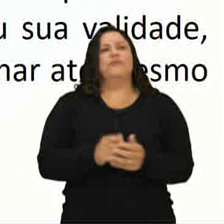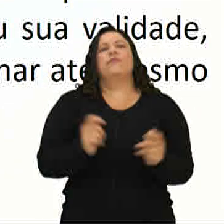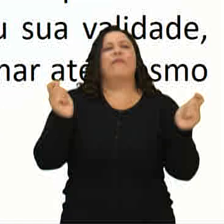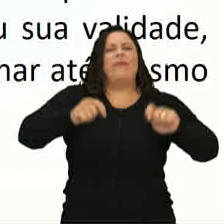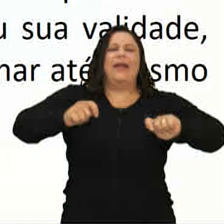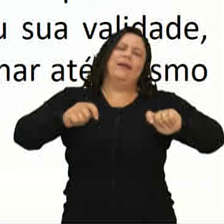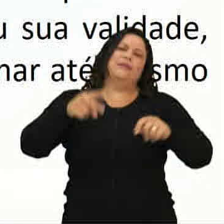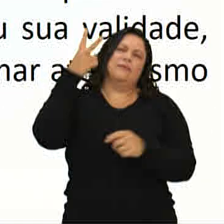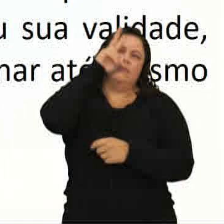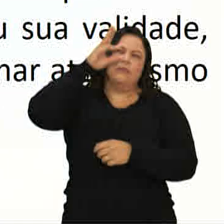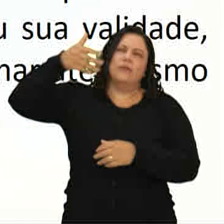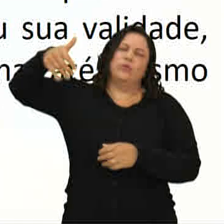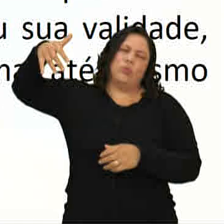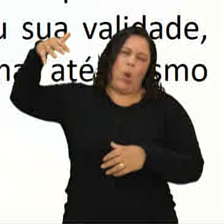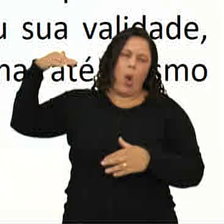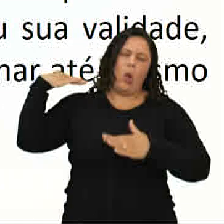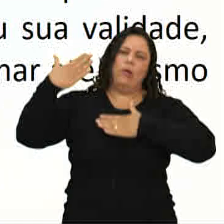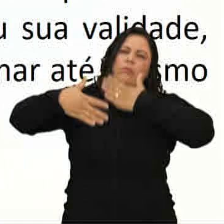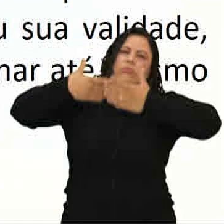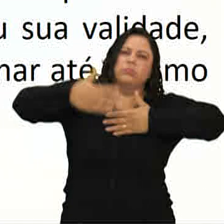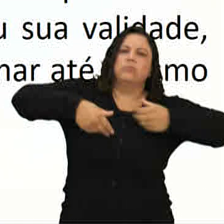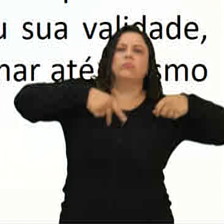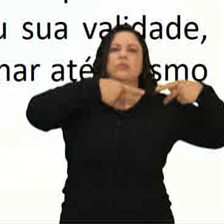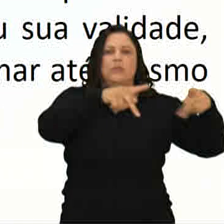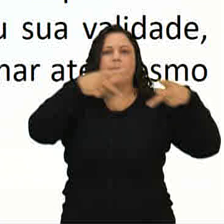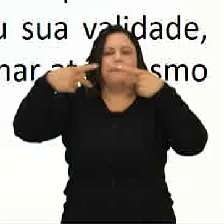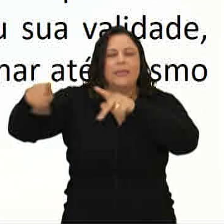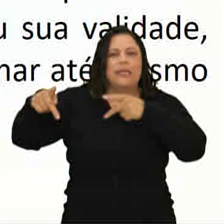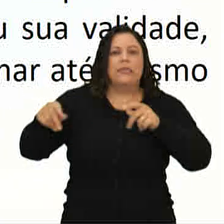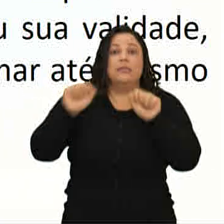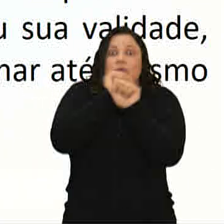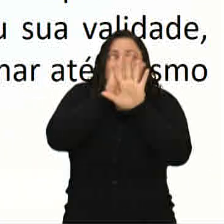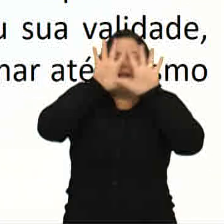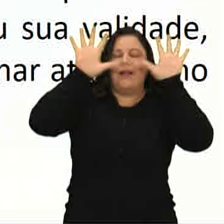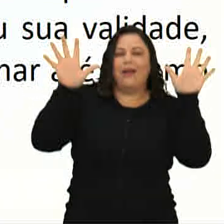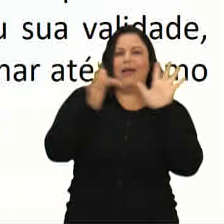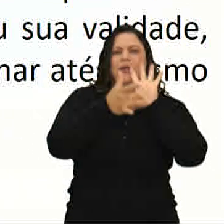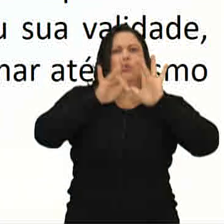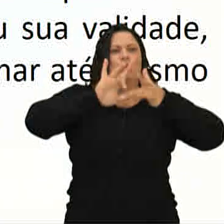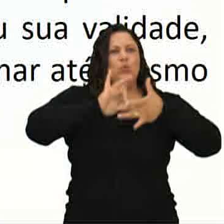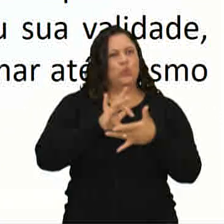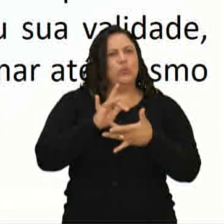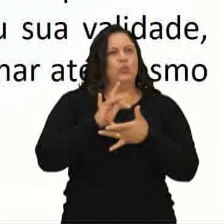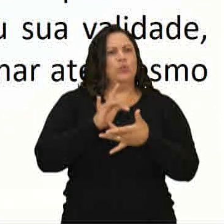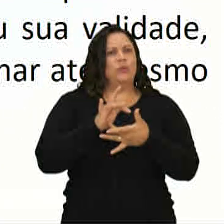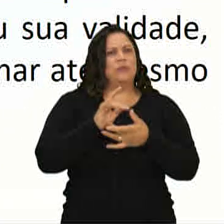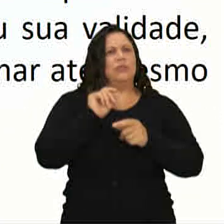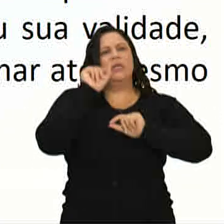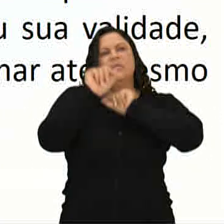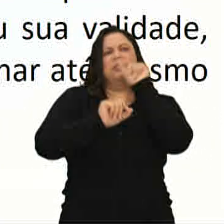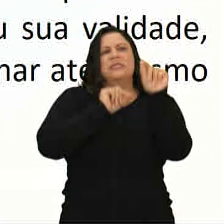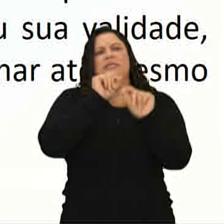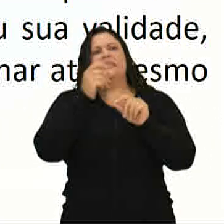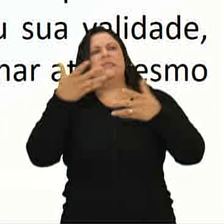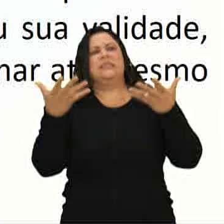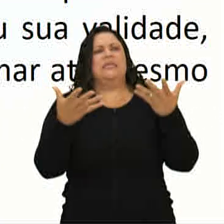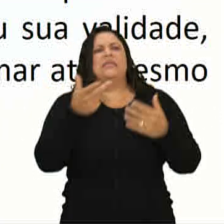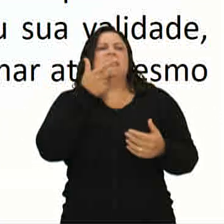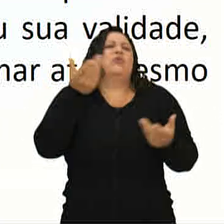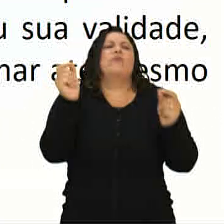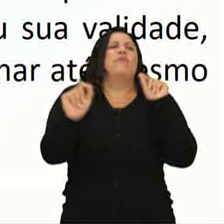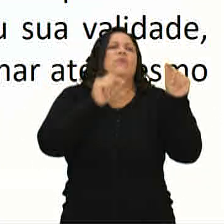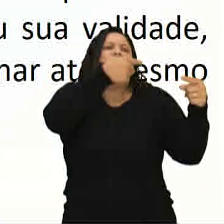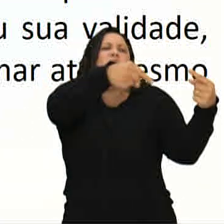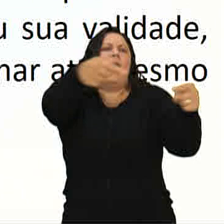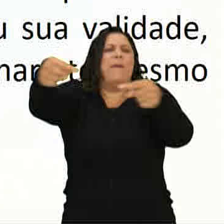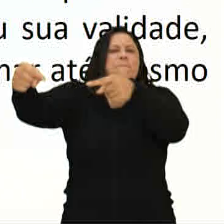ao reino de Deus deixa claro que Jesus não considerava sob uma luz política, diferente de muitos judeus da